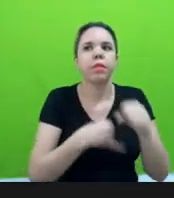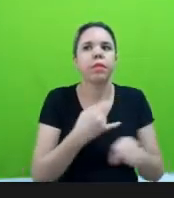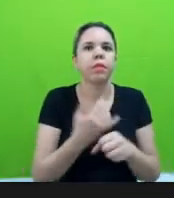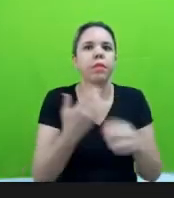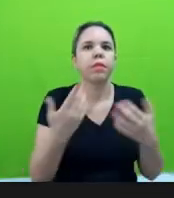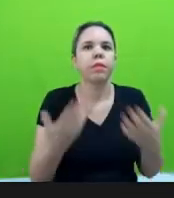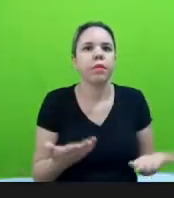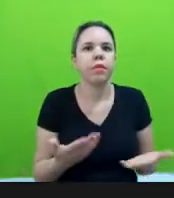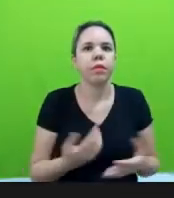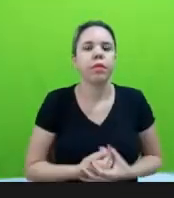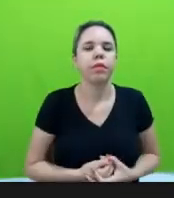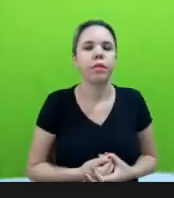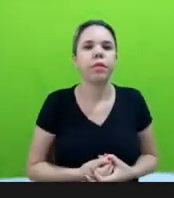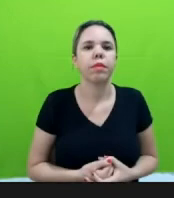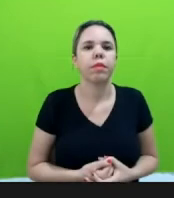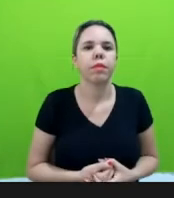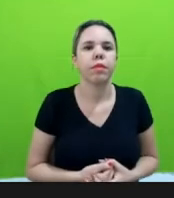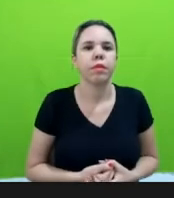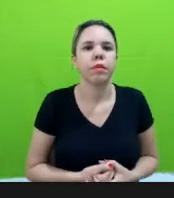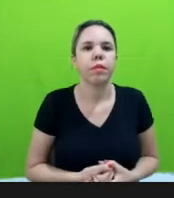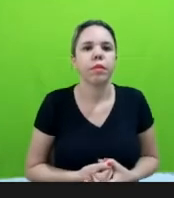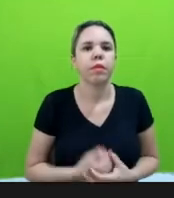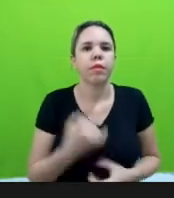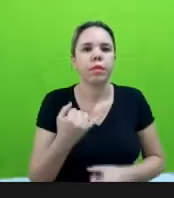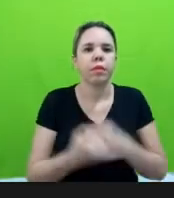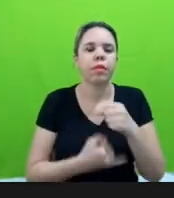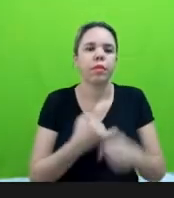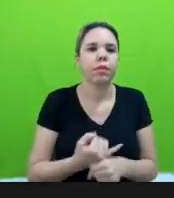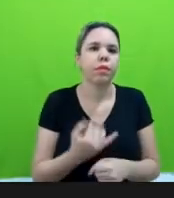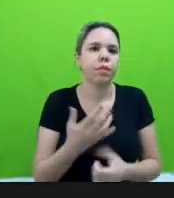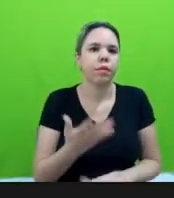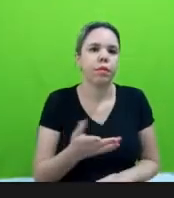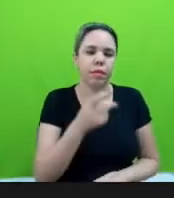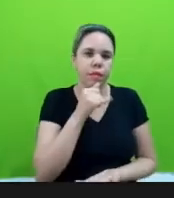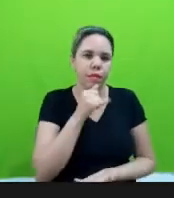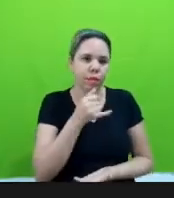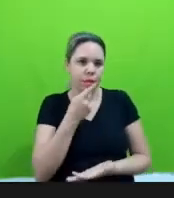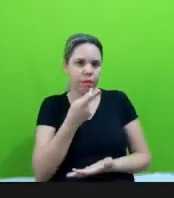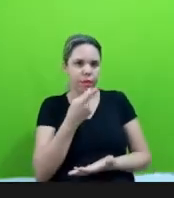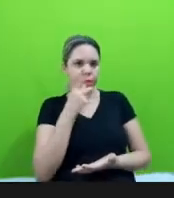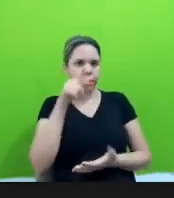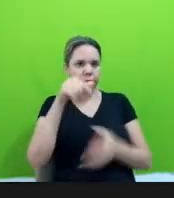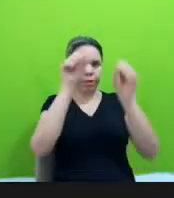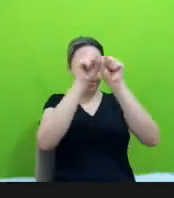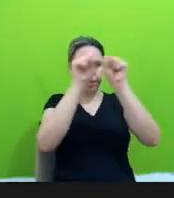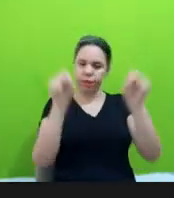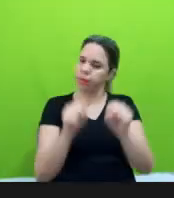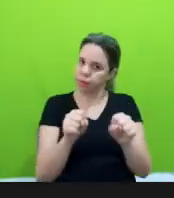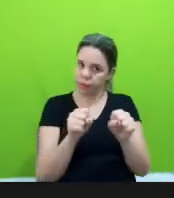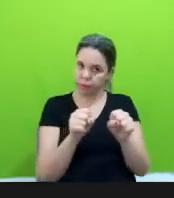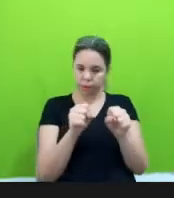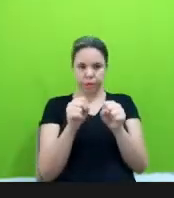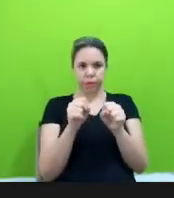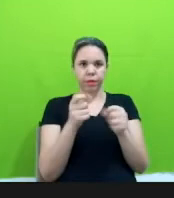aí, isso no portal do CIOP mesmo, ou seja, que é um sistema ligado à Ministério da